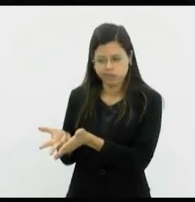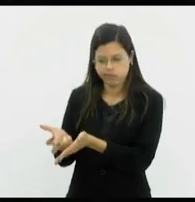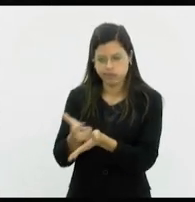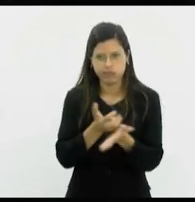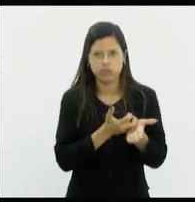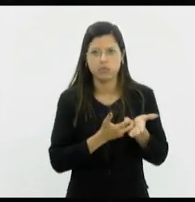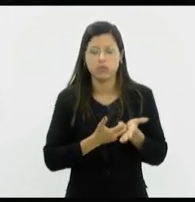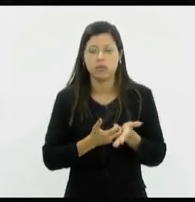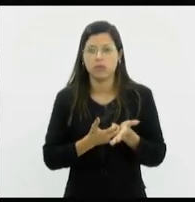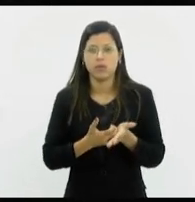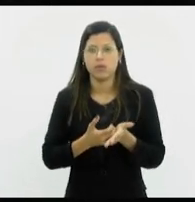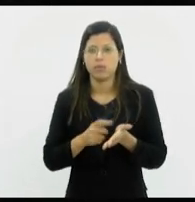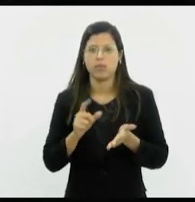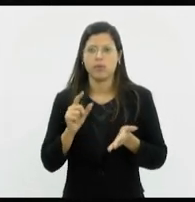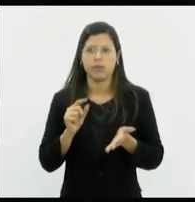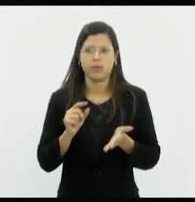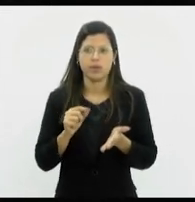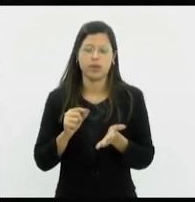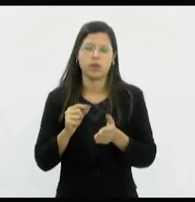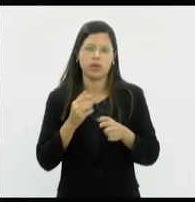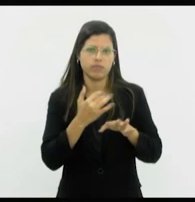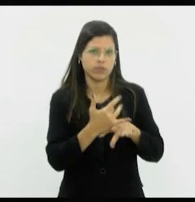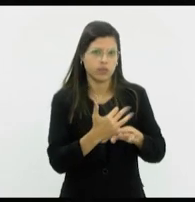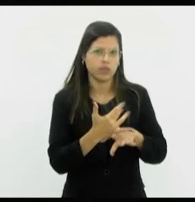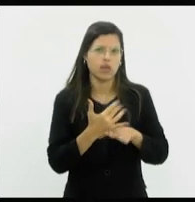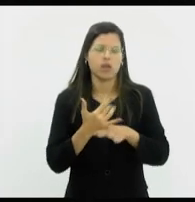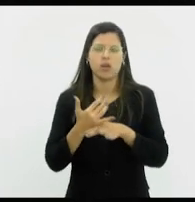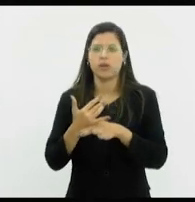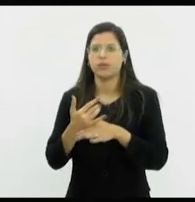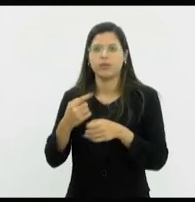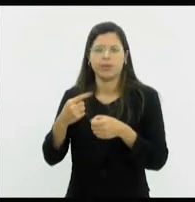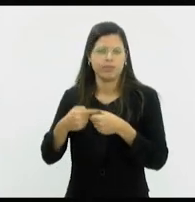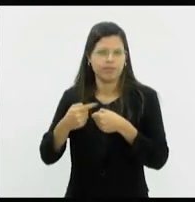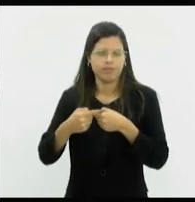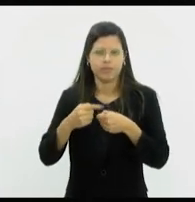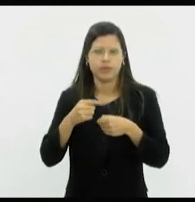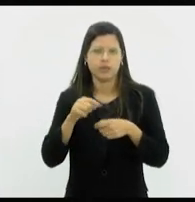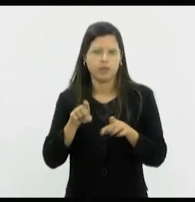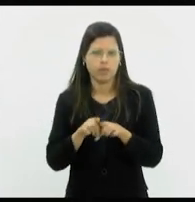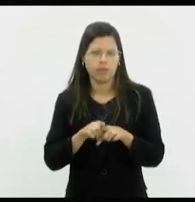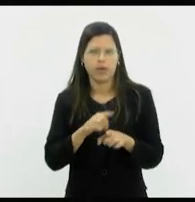para que municípios, estados e governo federal